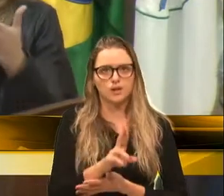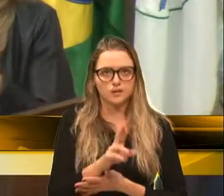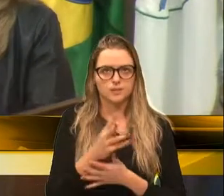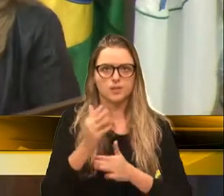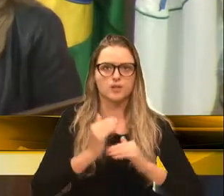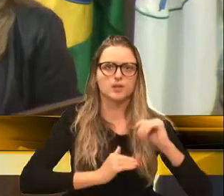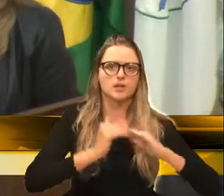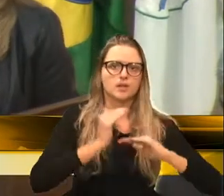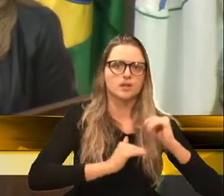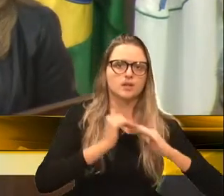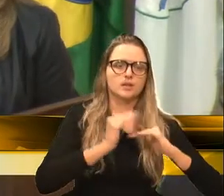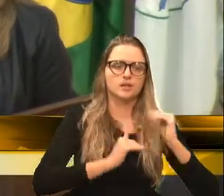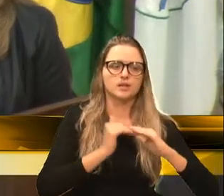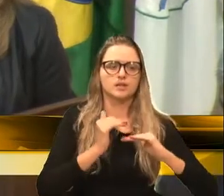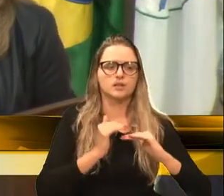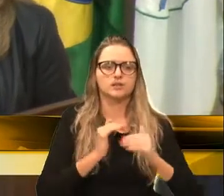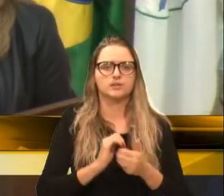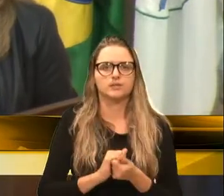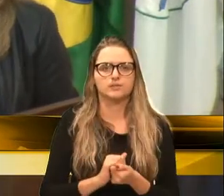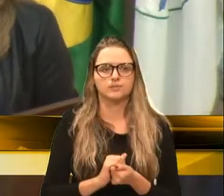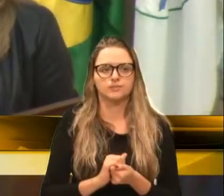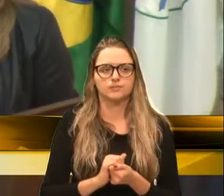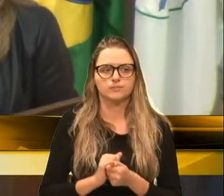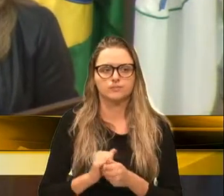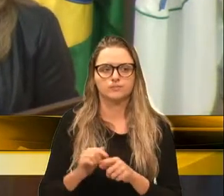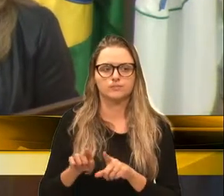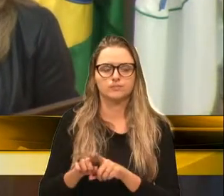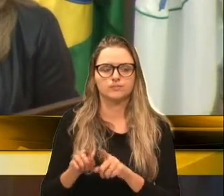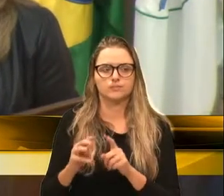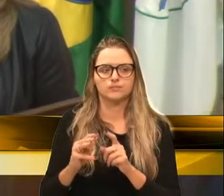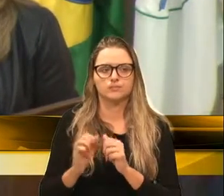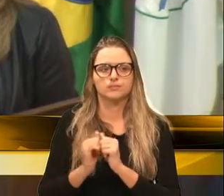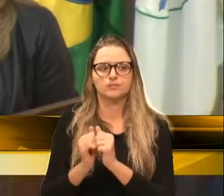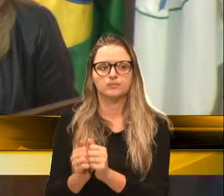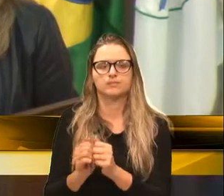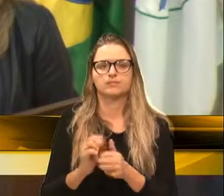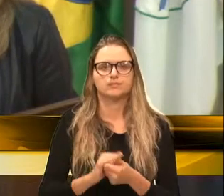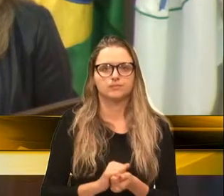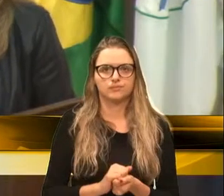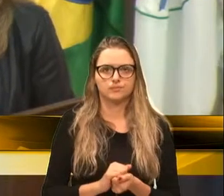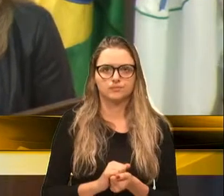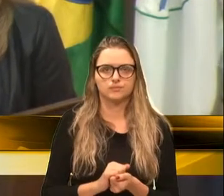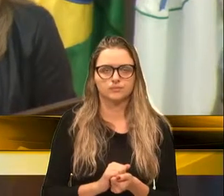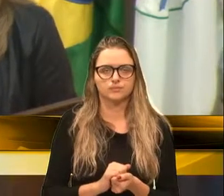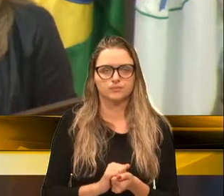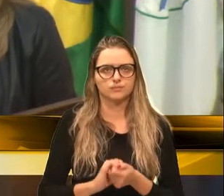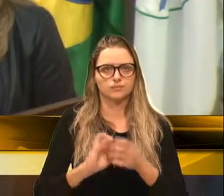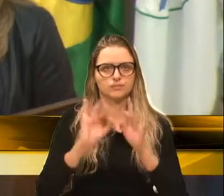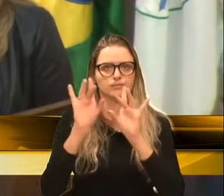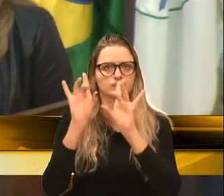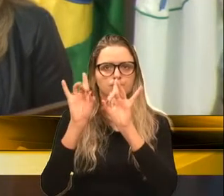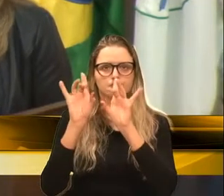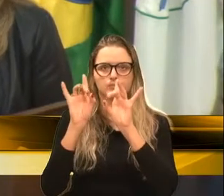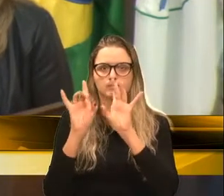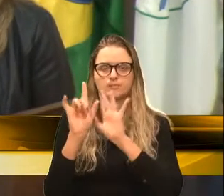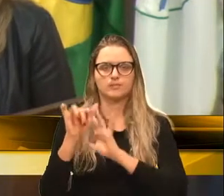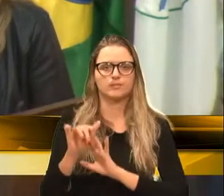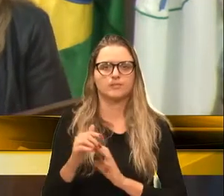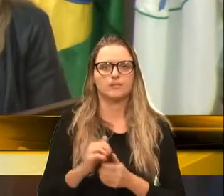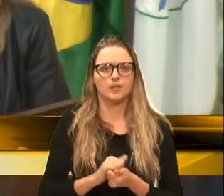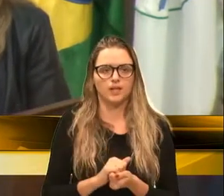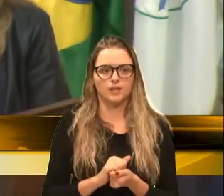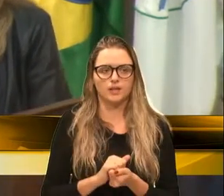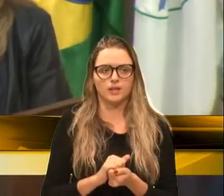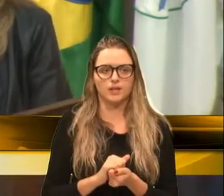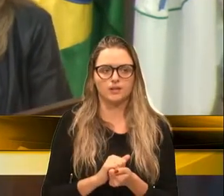atuando numa área que é muito importante, que são as escolas. Né? Especialmente quando a gente está tendo